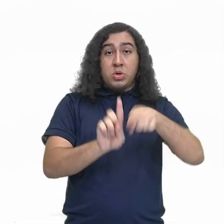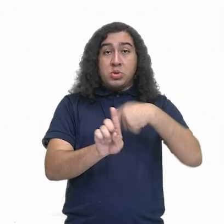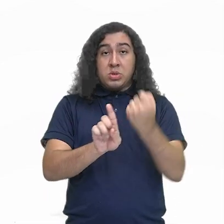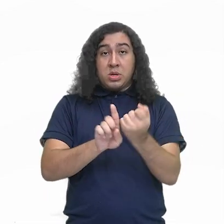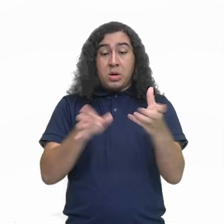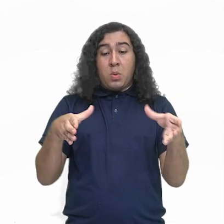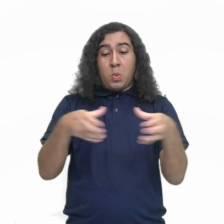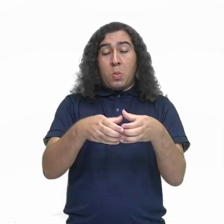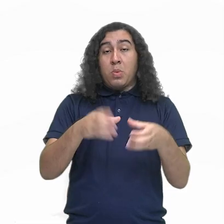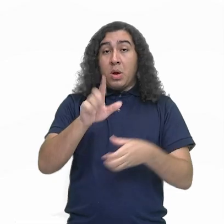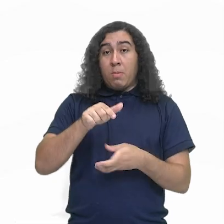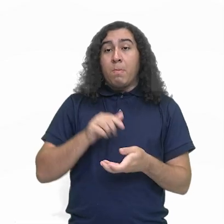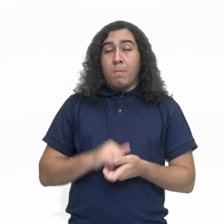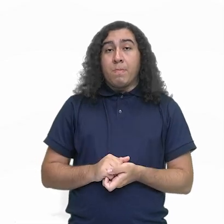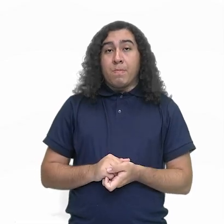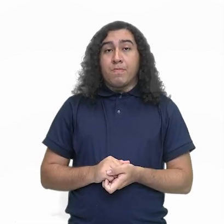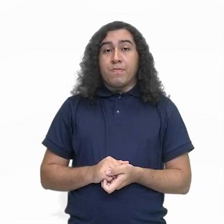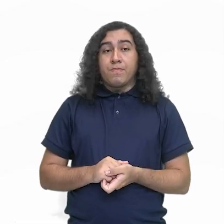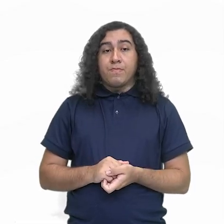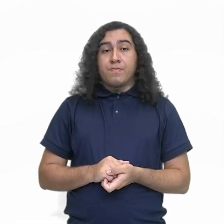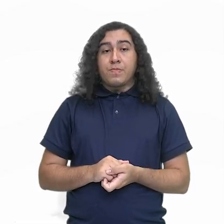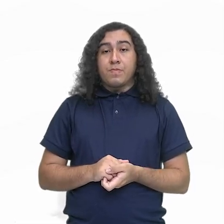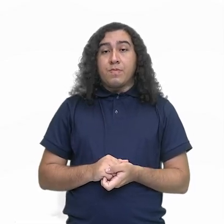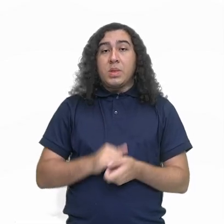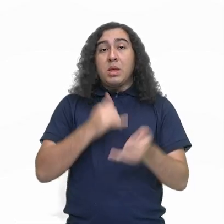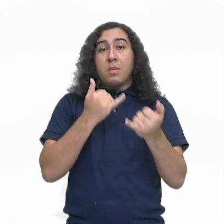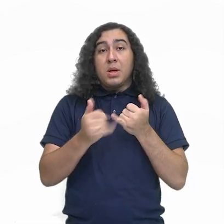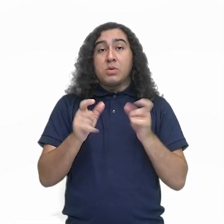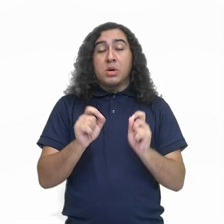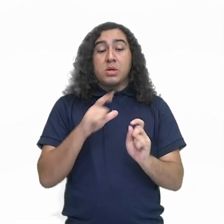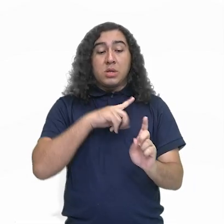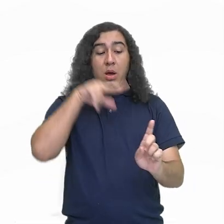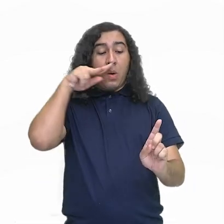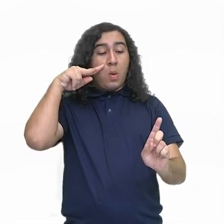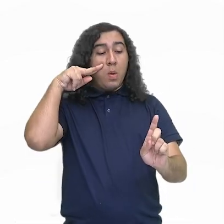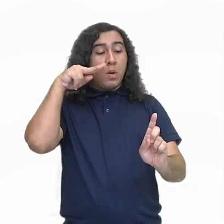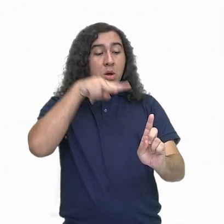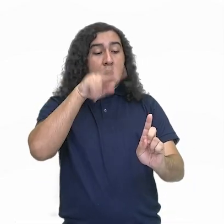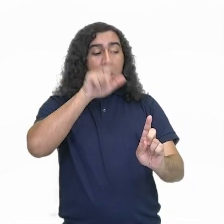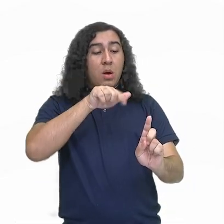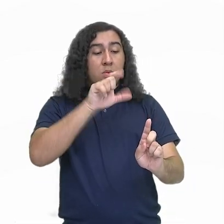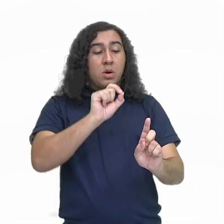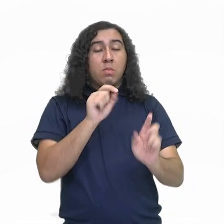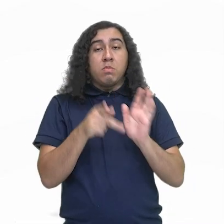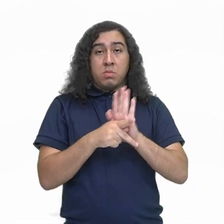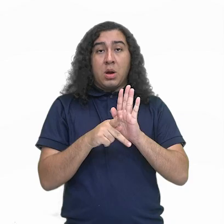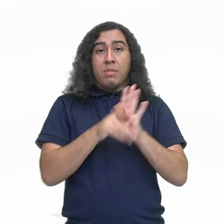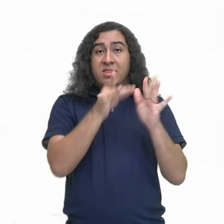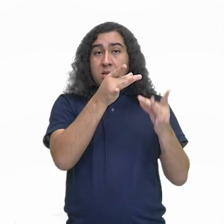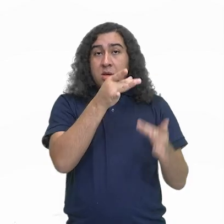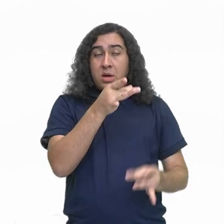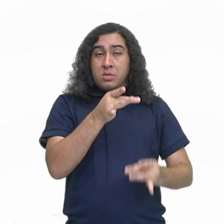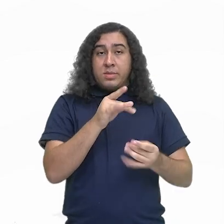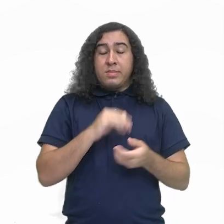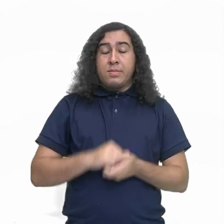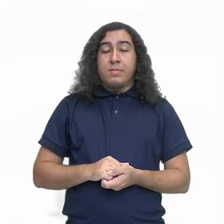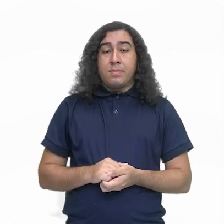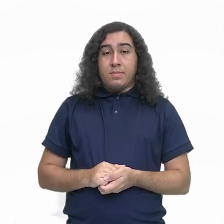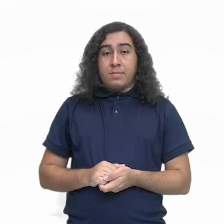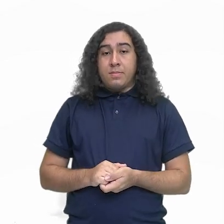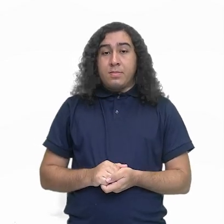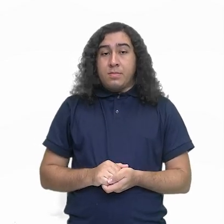sociedade. É exatamente como olhar para o indivíduo através de um microscópio. E